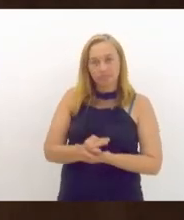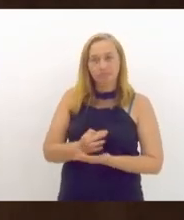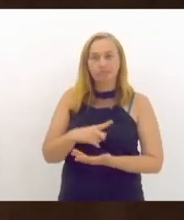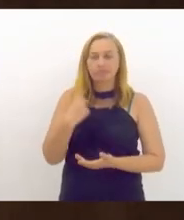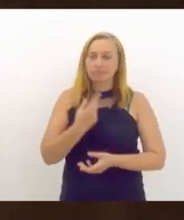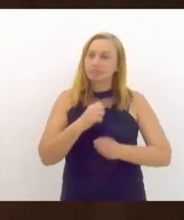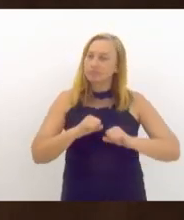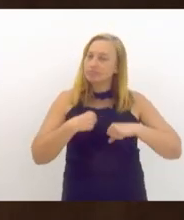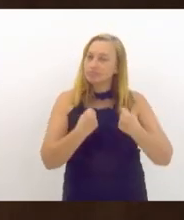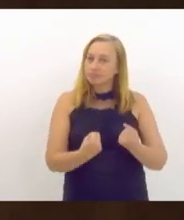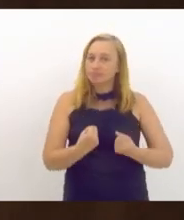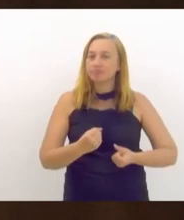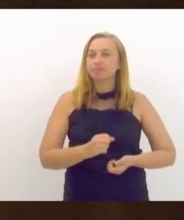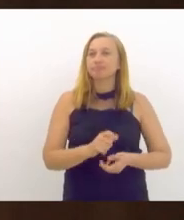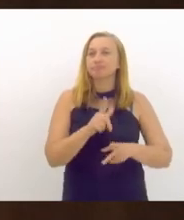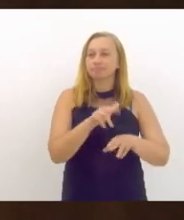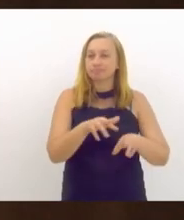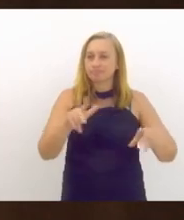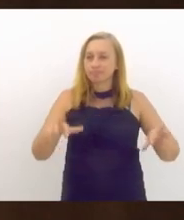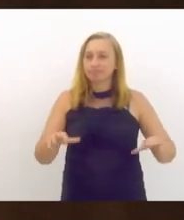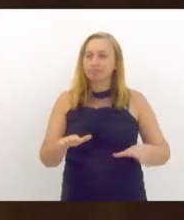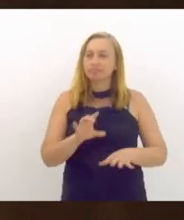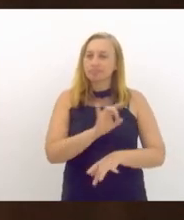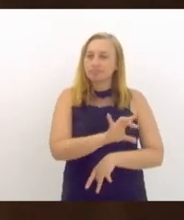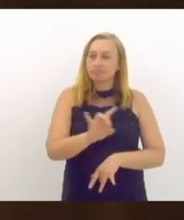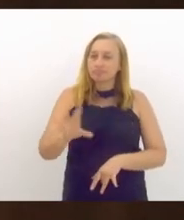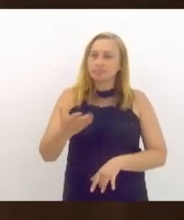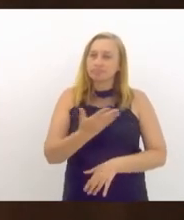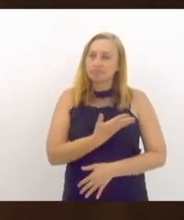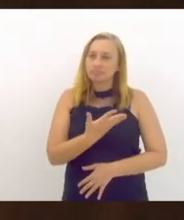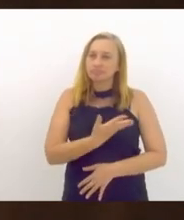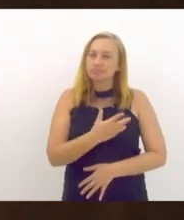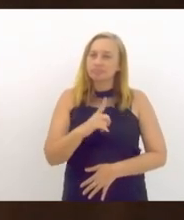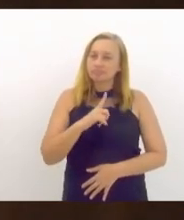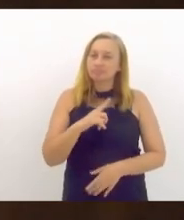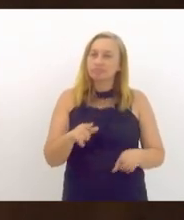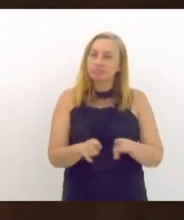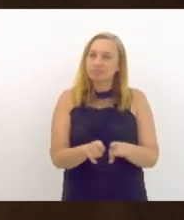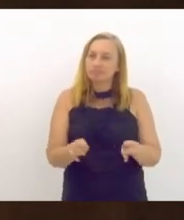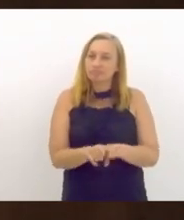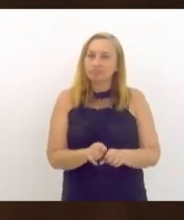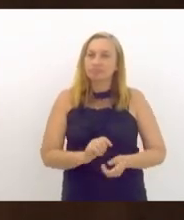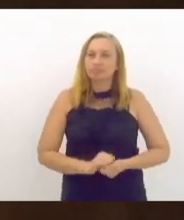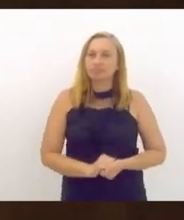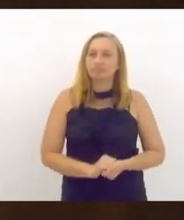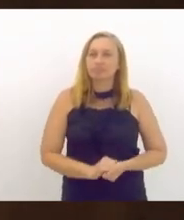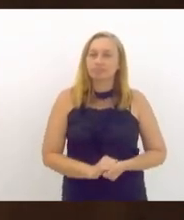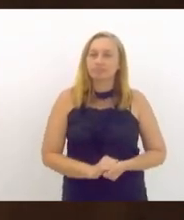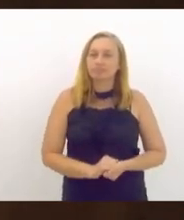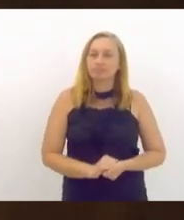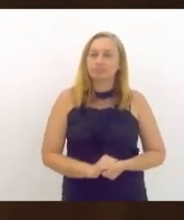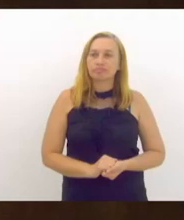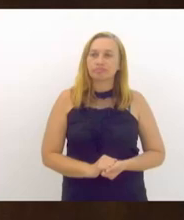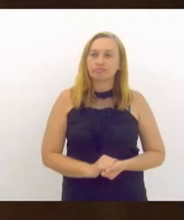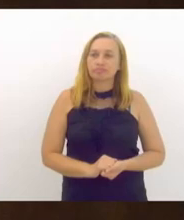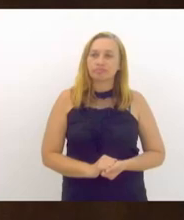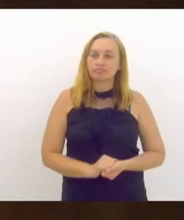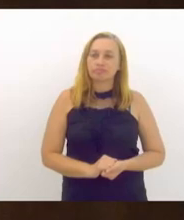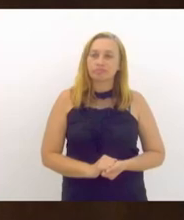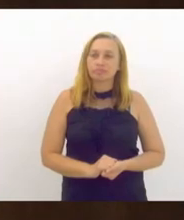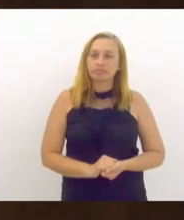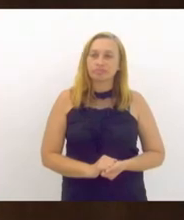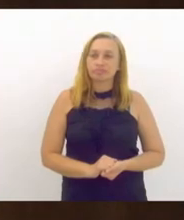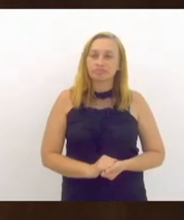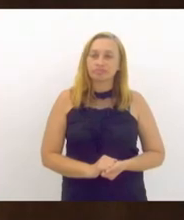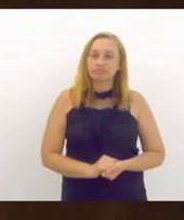é? Que cada colega, cada companheiro tivesse também a mesma